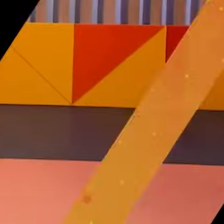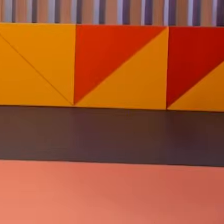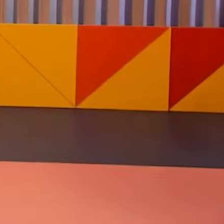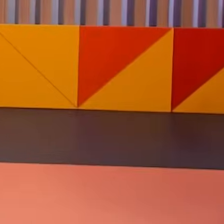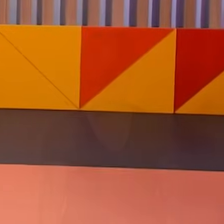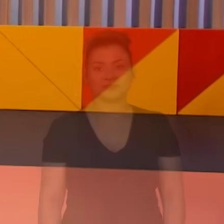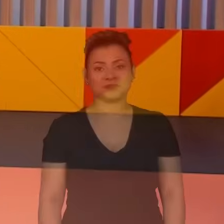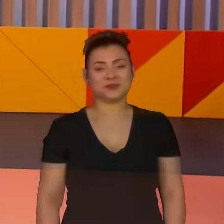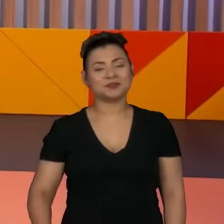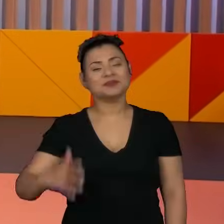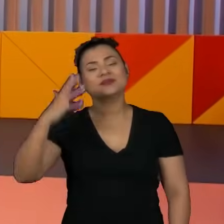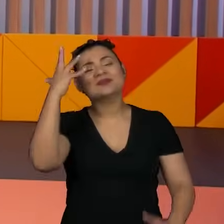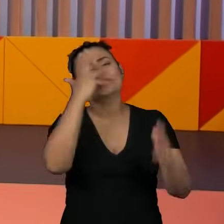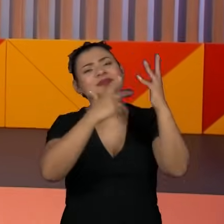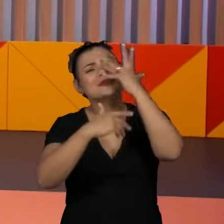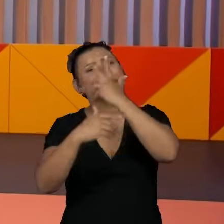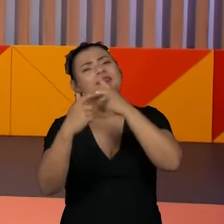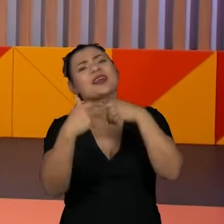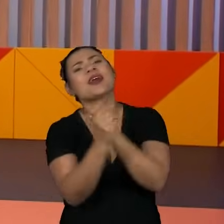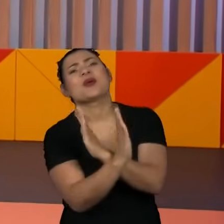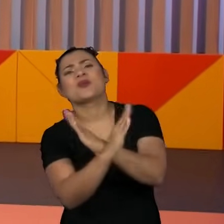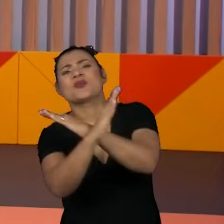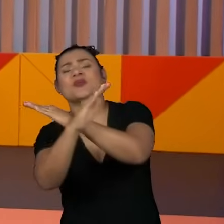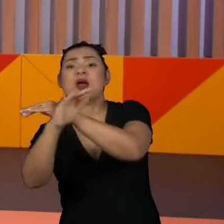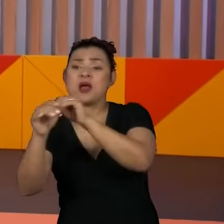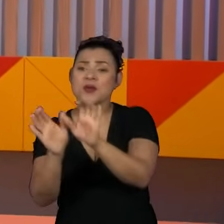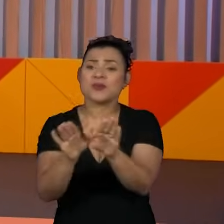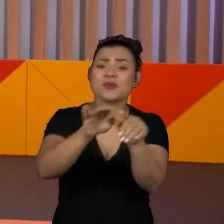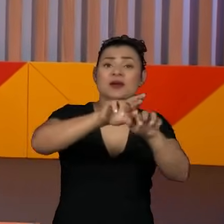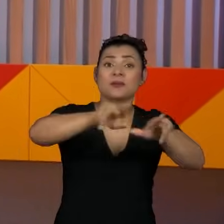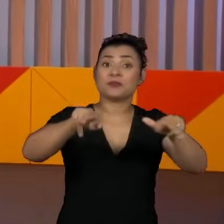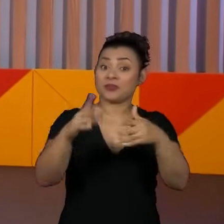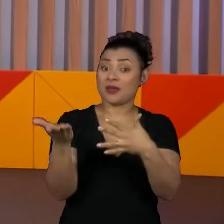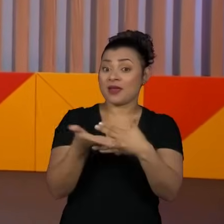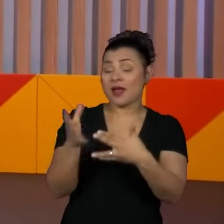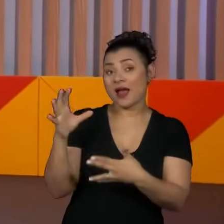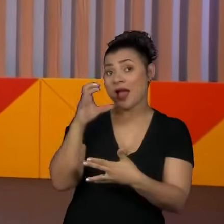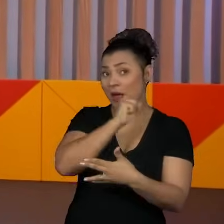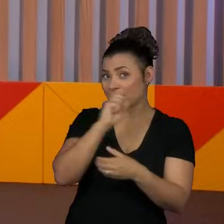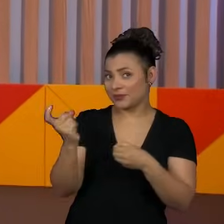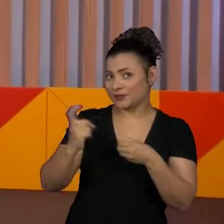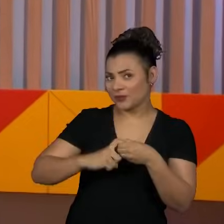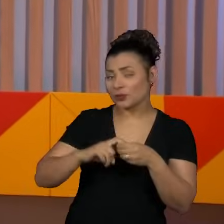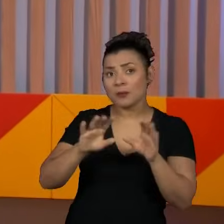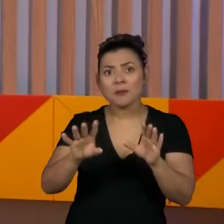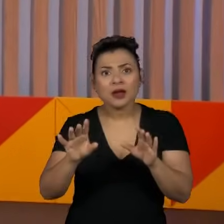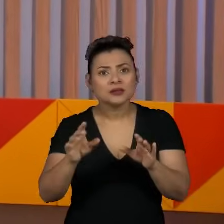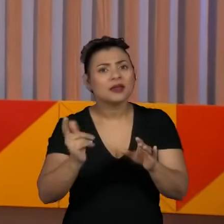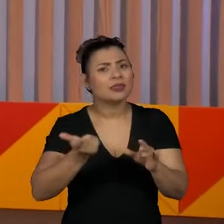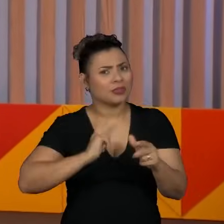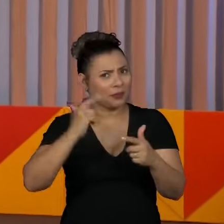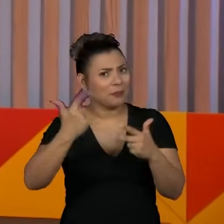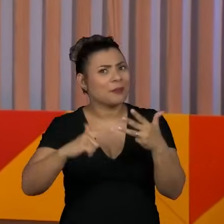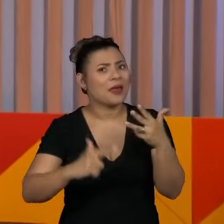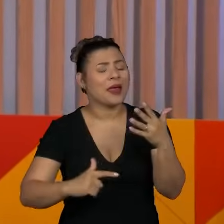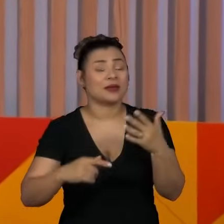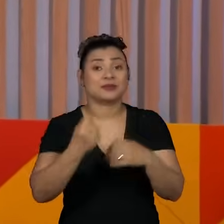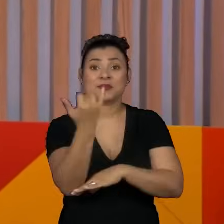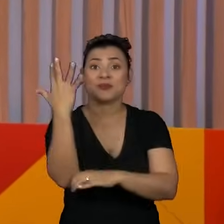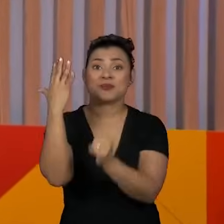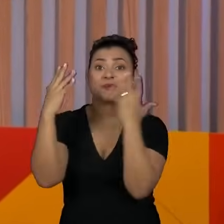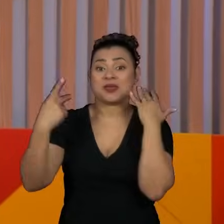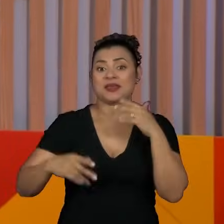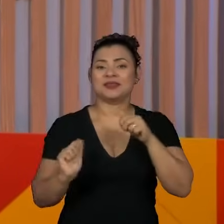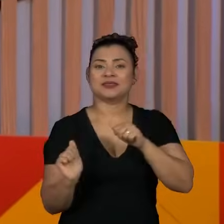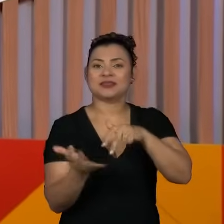E é com a beleza dessas aves que a gente faz agora uma pausa rapidinha, mas eu ainda vou voltar porque tem muita fauna brasileira aqui no